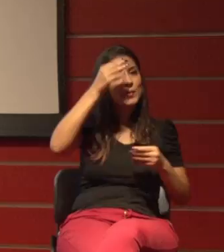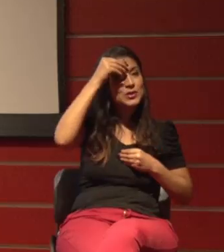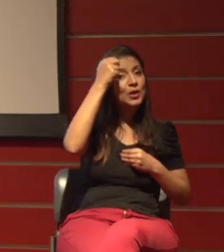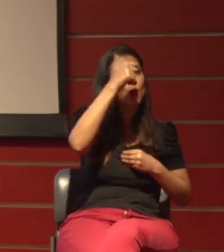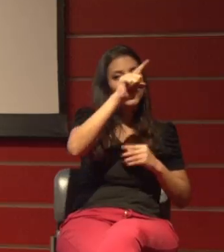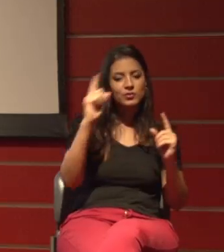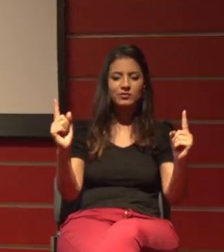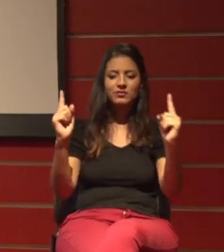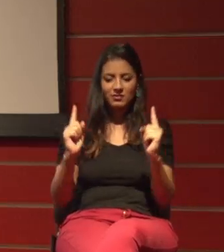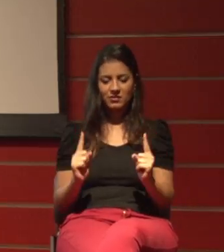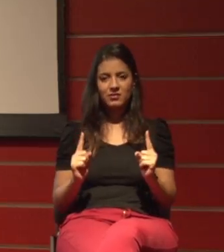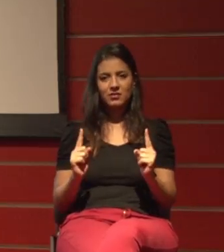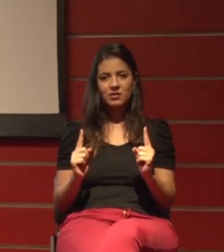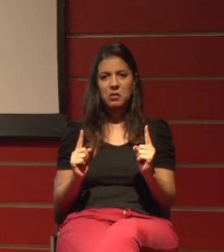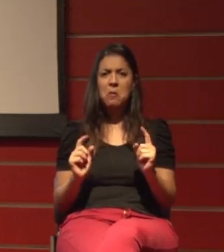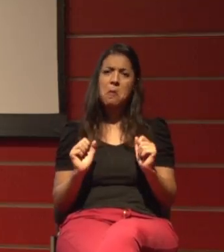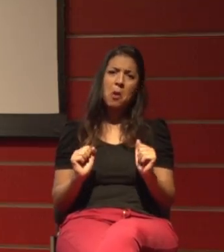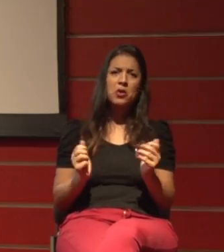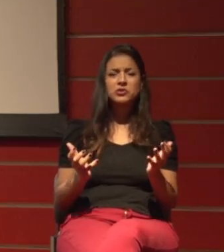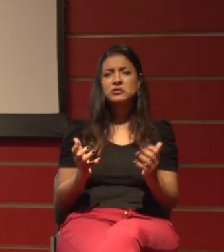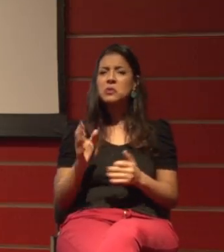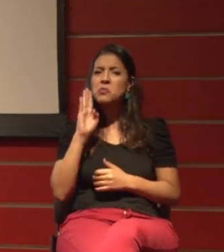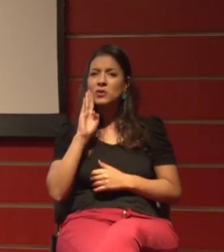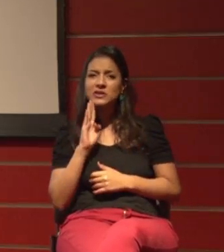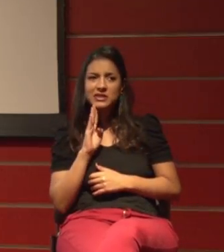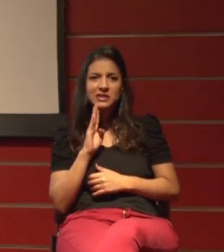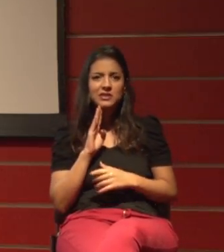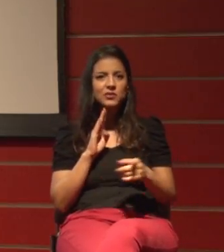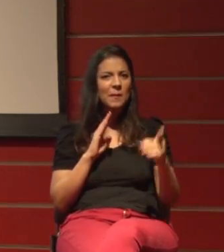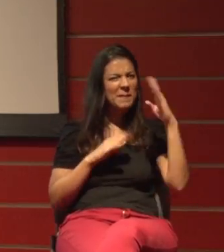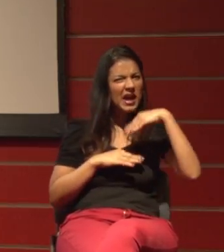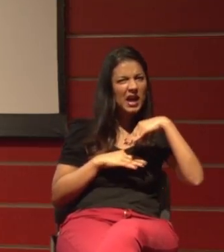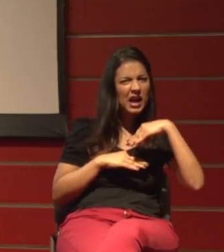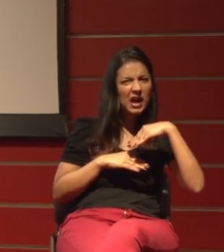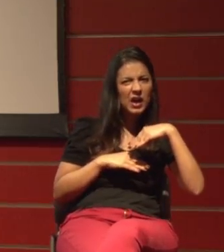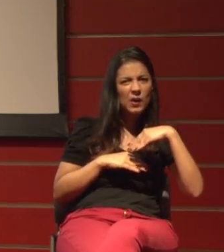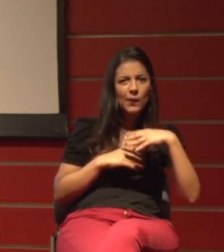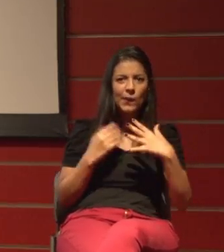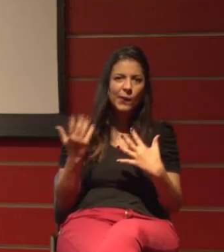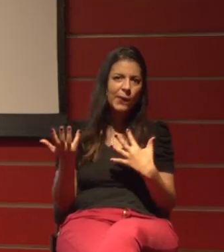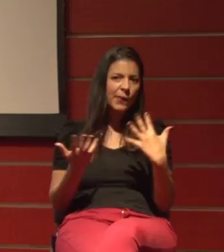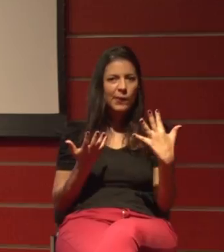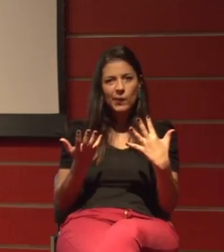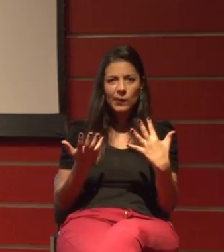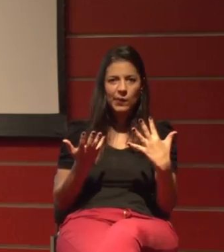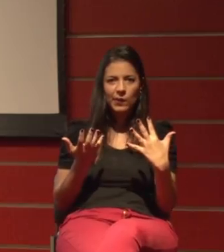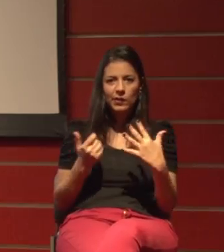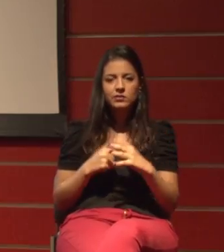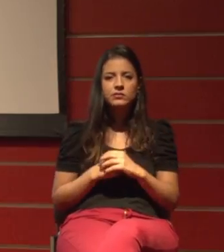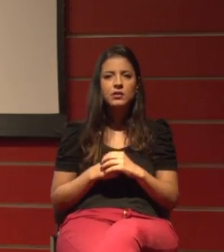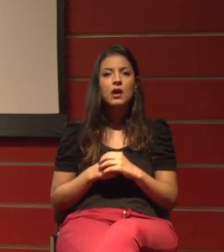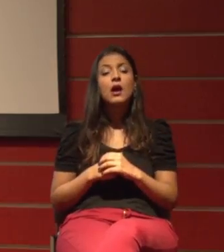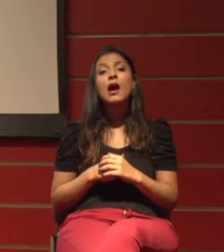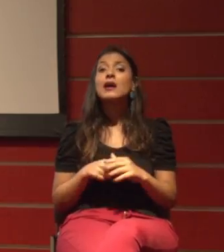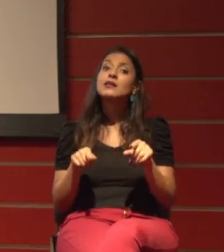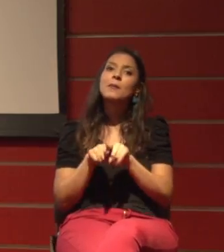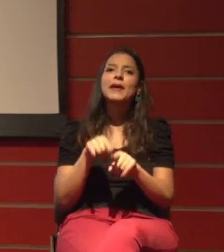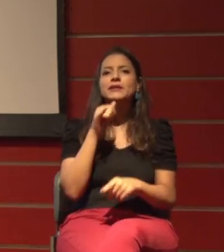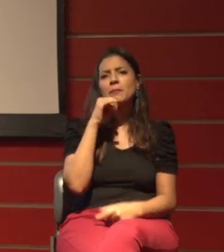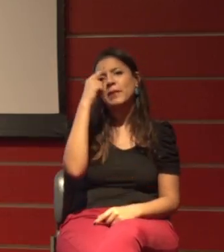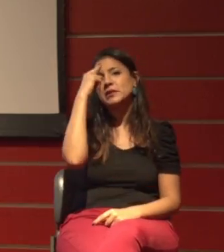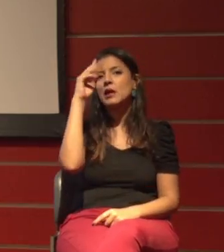e e não confundir né protagonista com mocinho protagonista pode muito bem ser o vilão